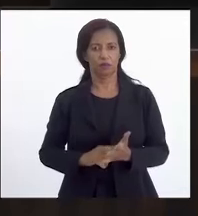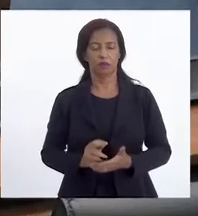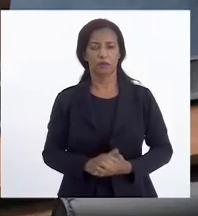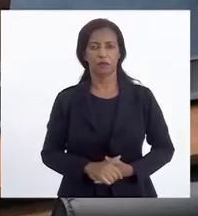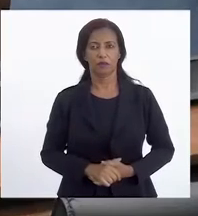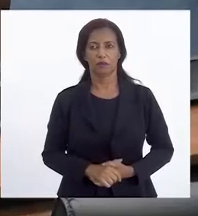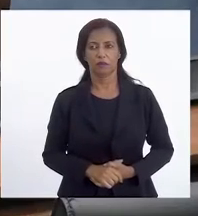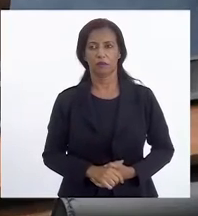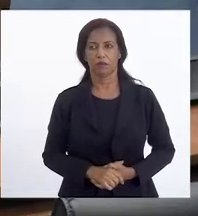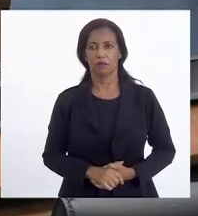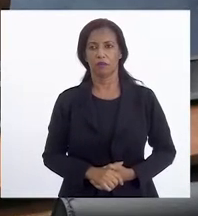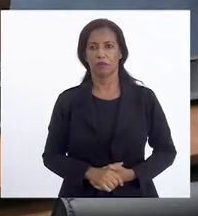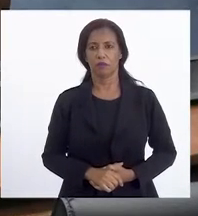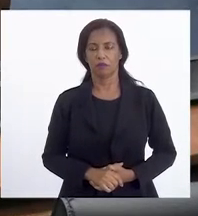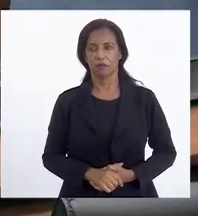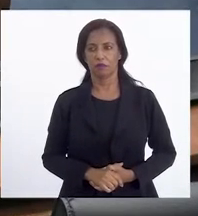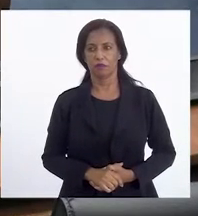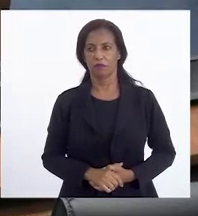regimental